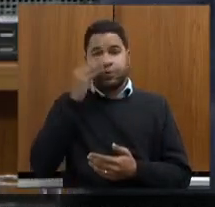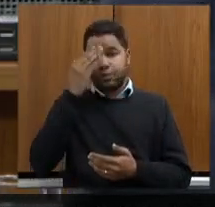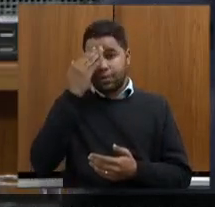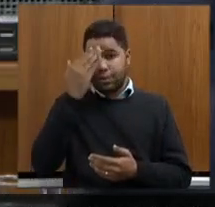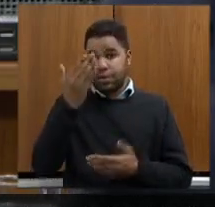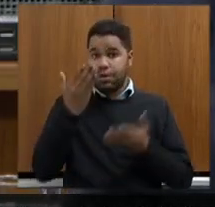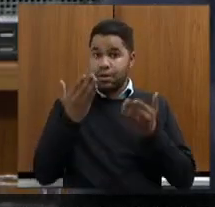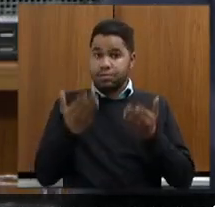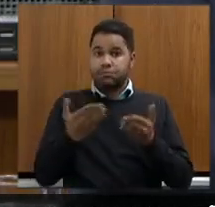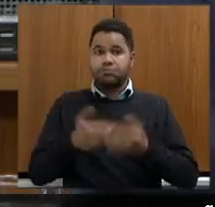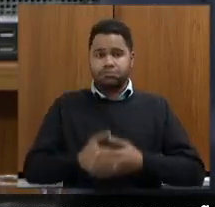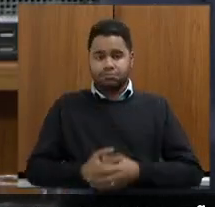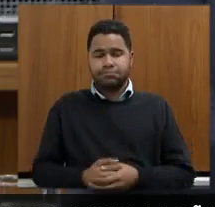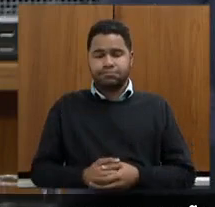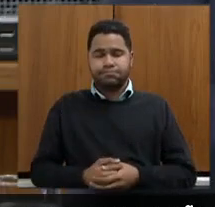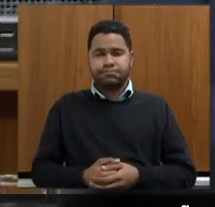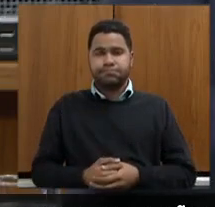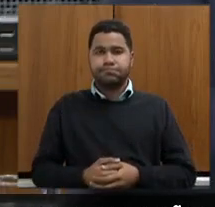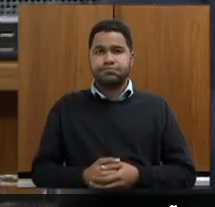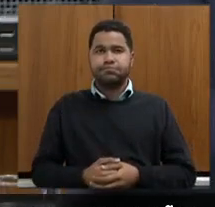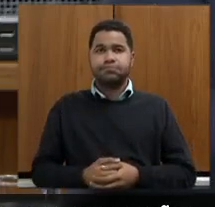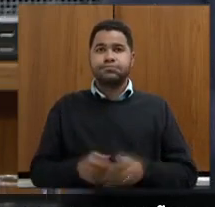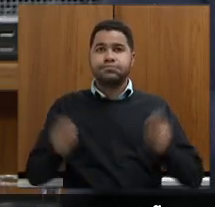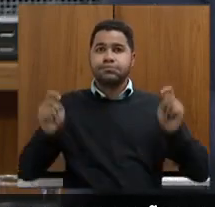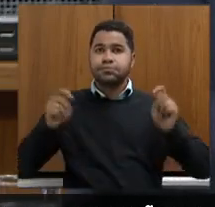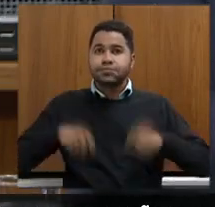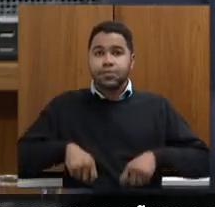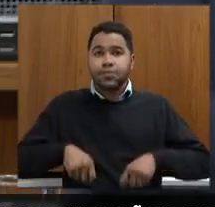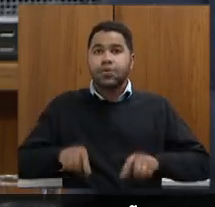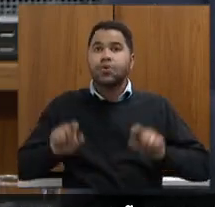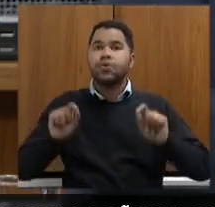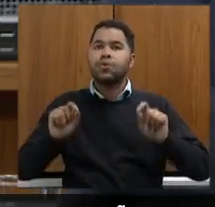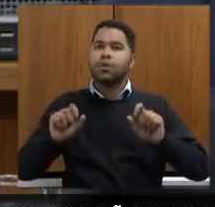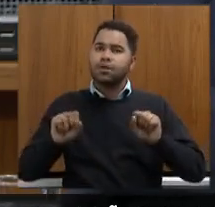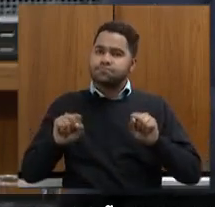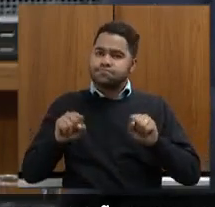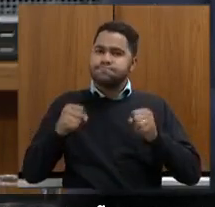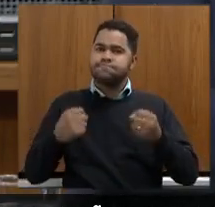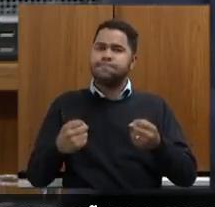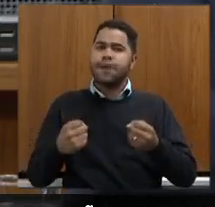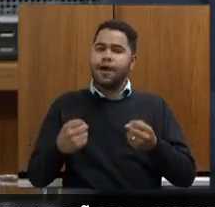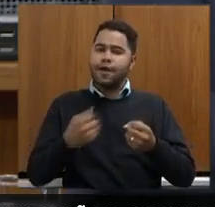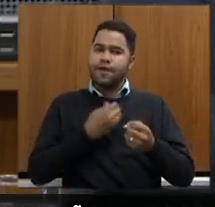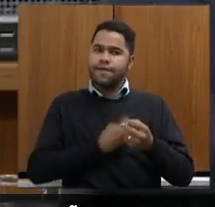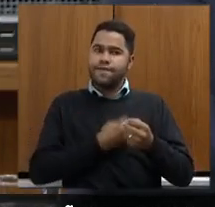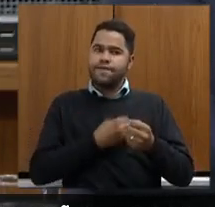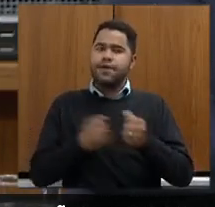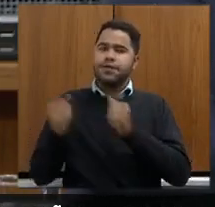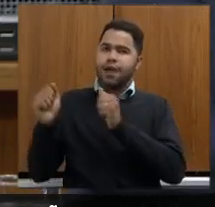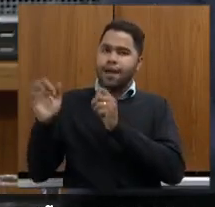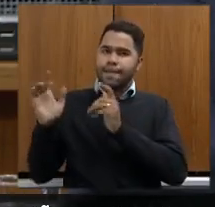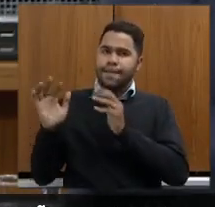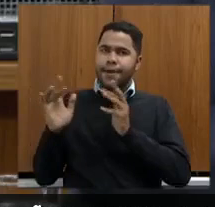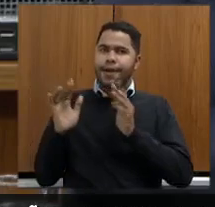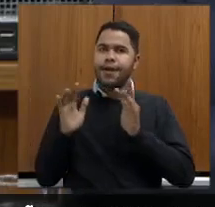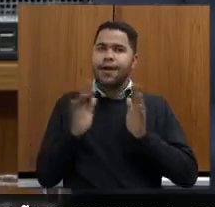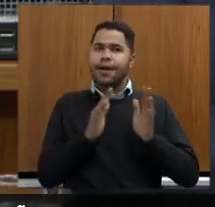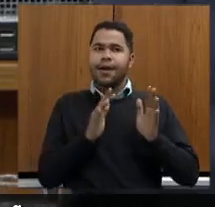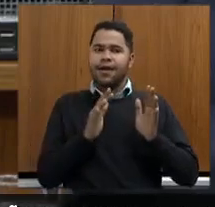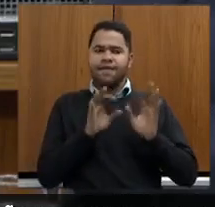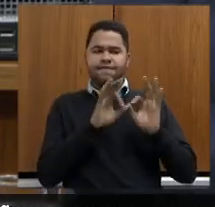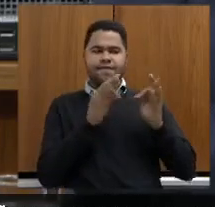é de vocês puderem poderão dedicar suas vidas dedicar-se os dias sacrificar